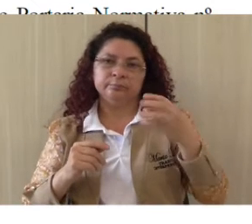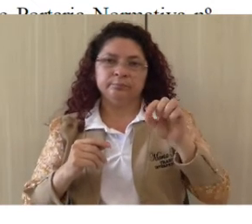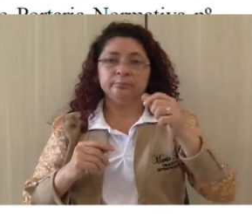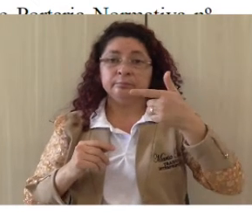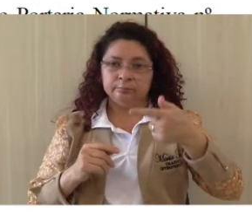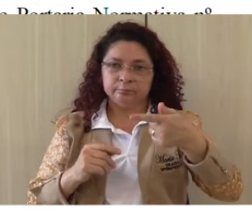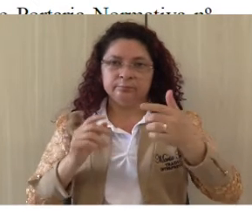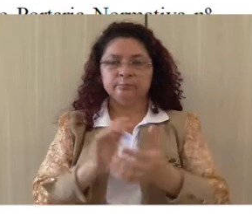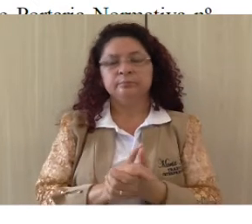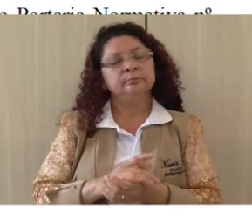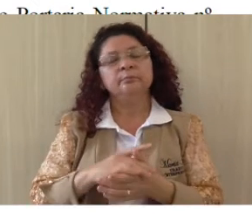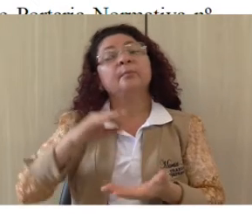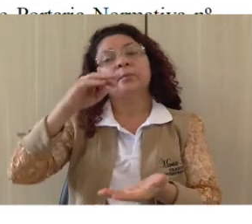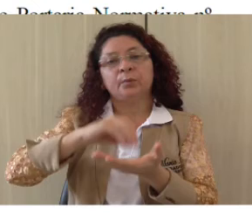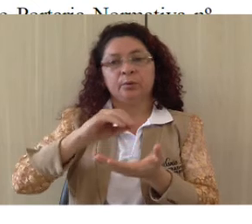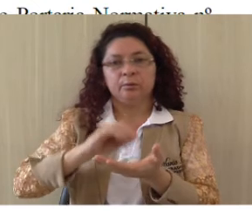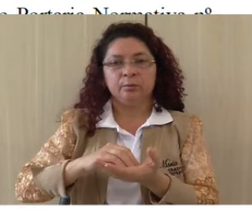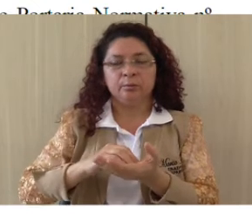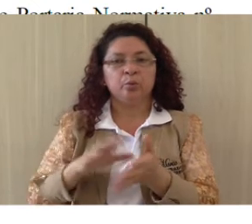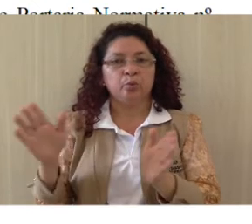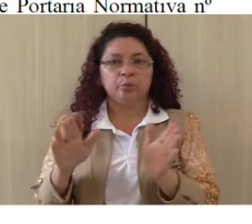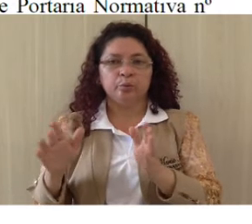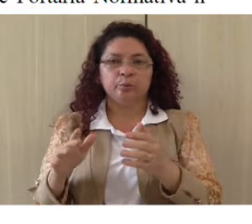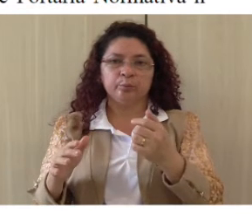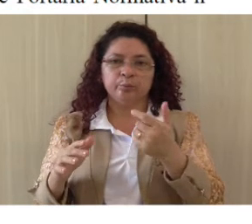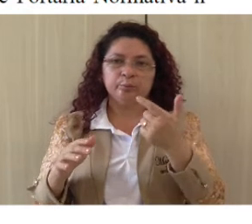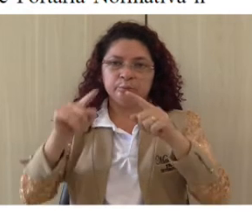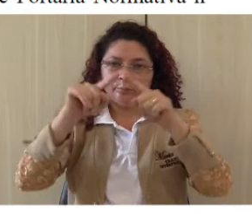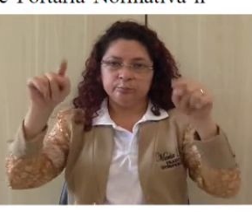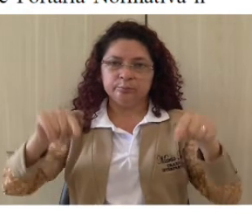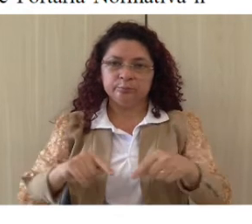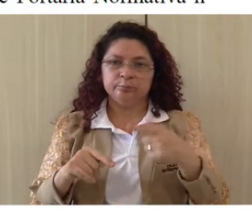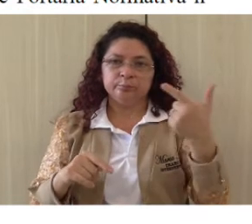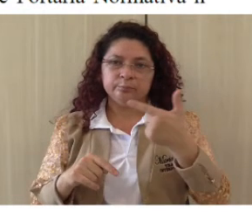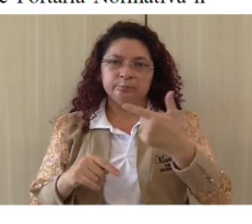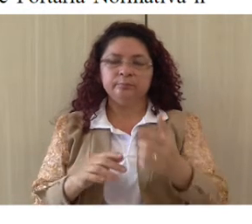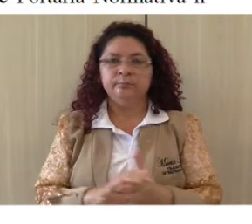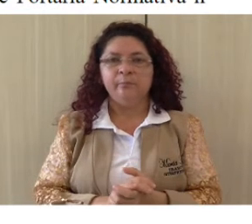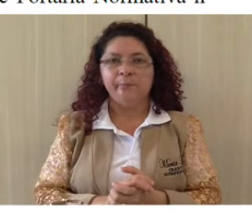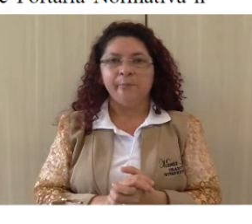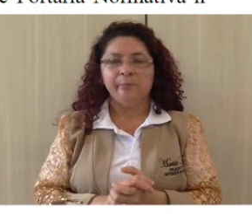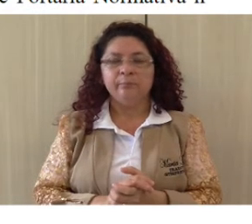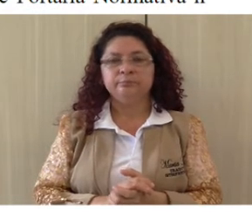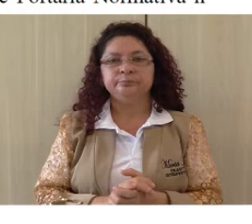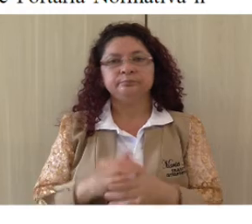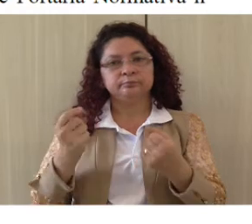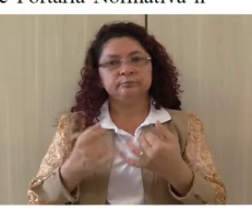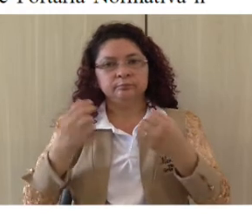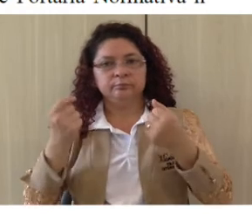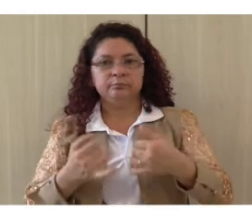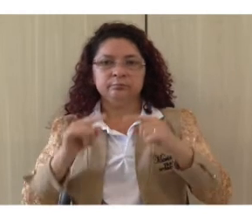vagas reservadas está disposta no quadro 2. Quadro 2. Distribuição das